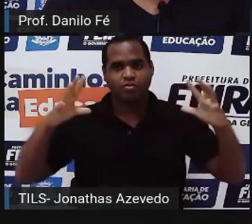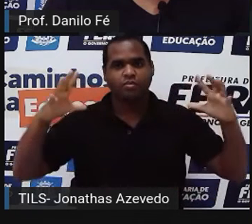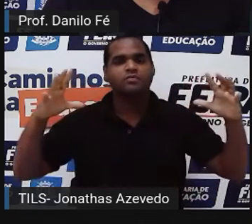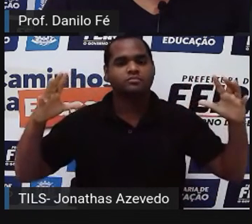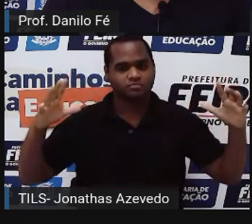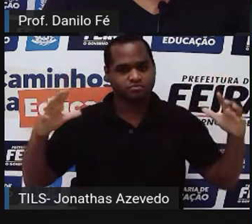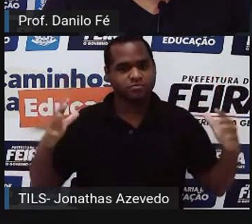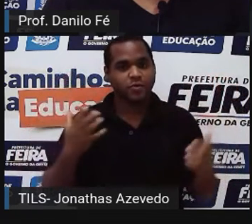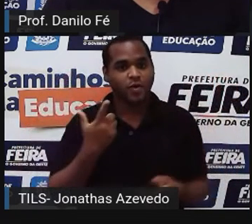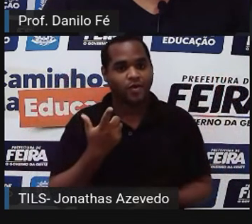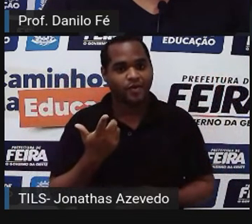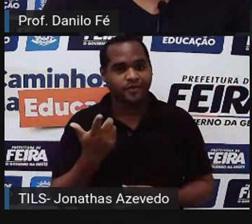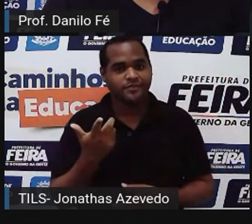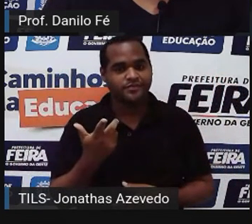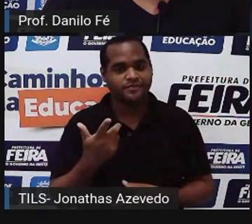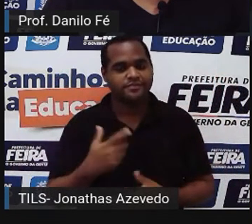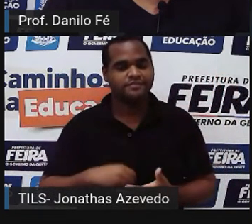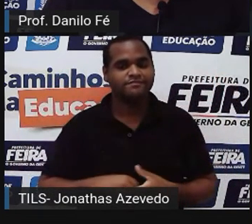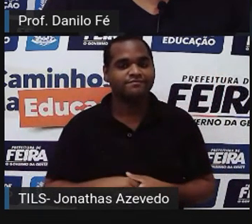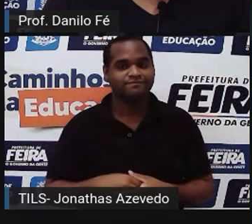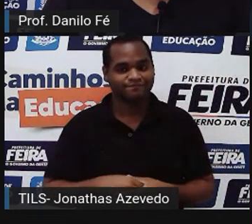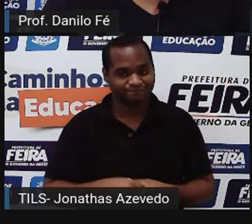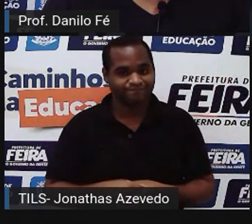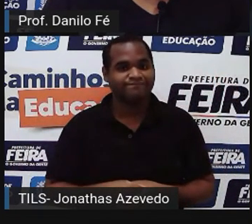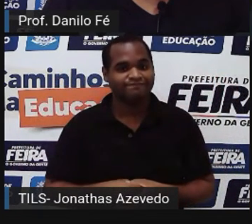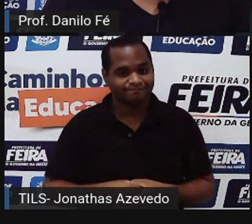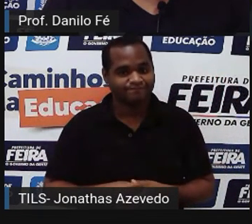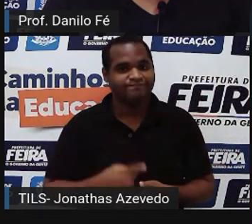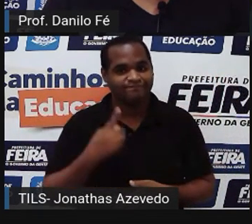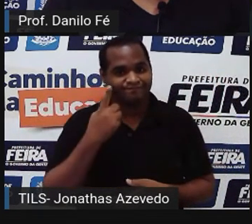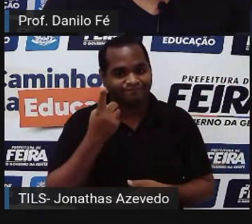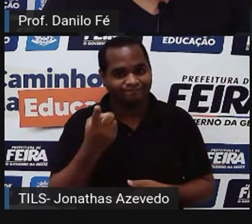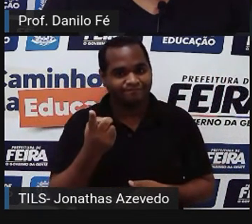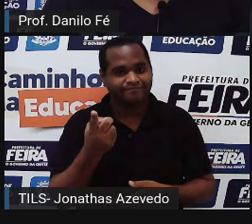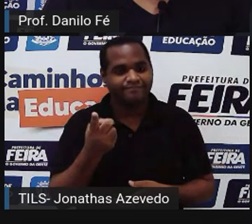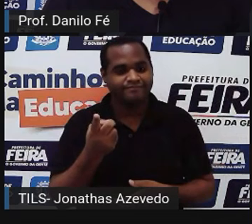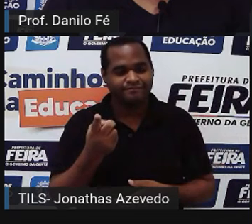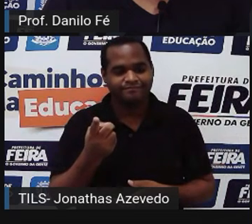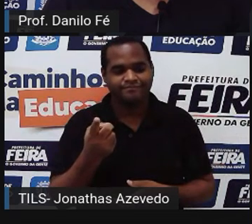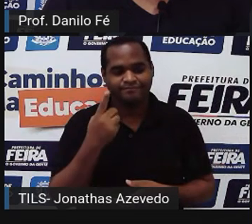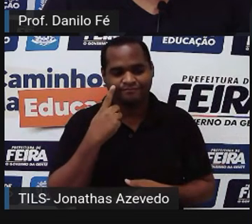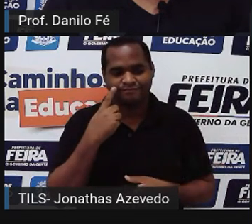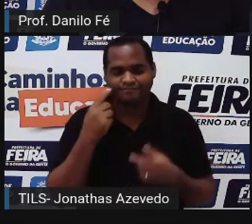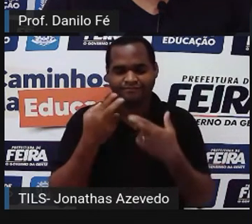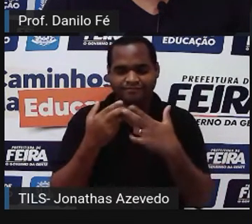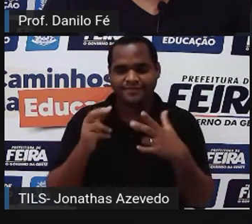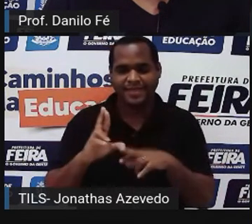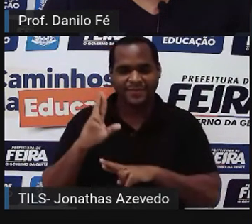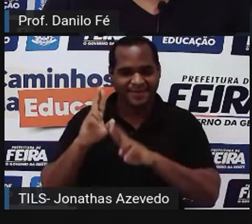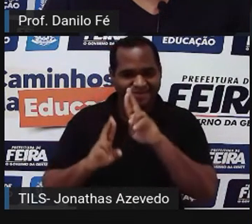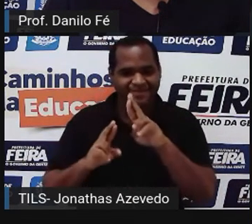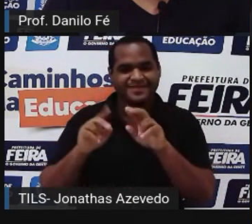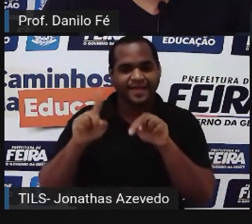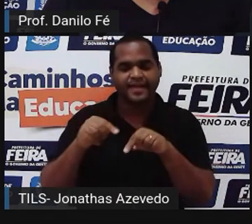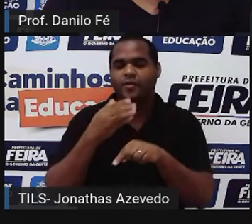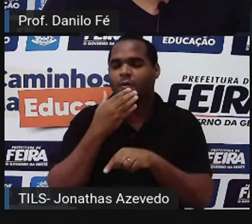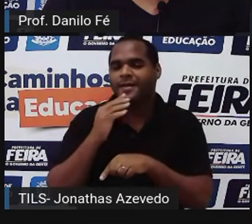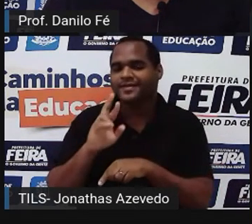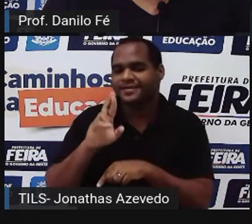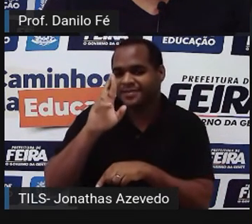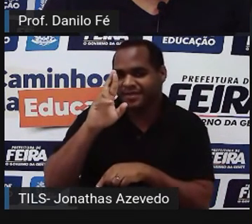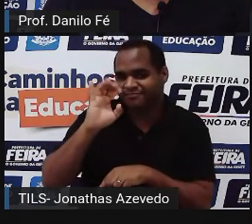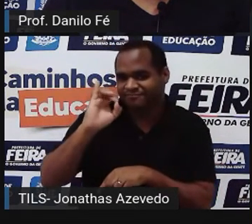Nagasaki, que após elas, o imperador do Japão